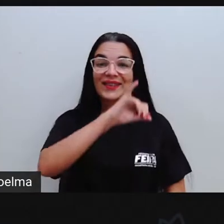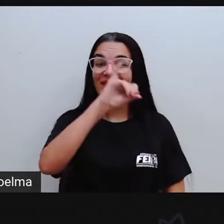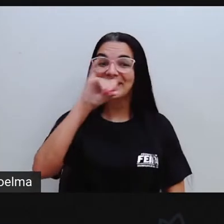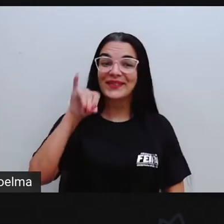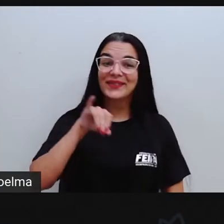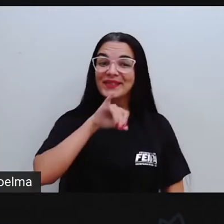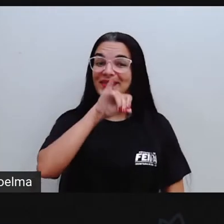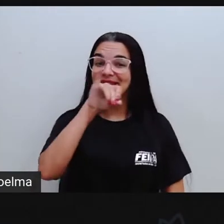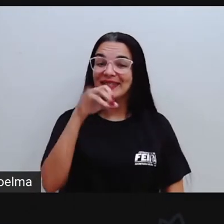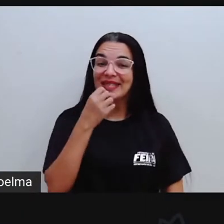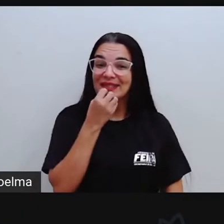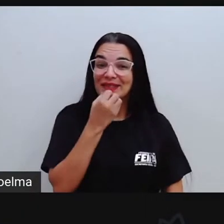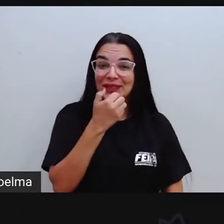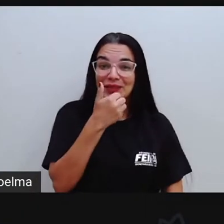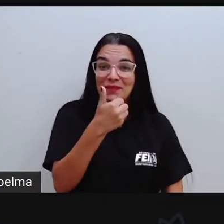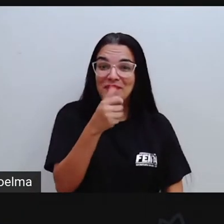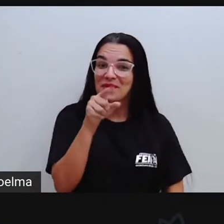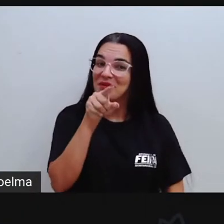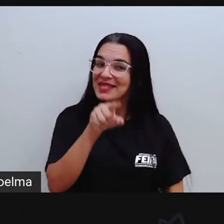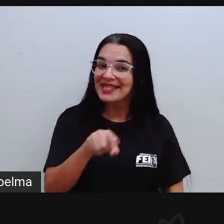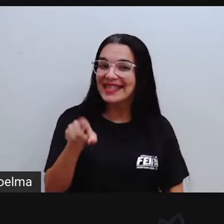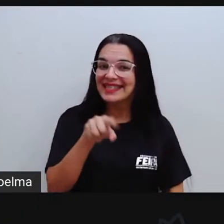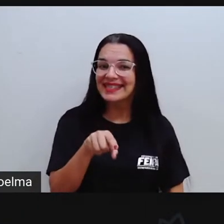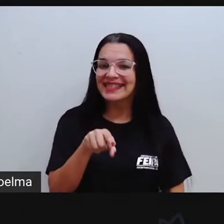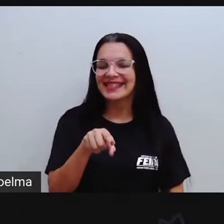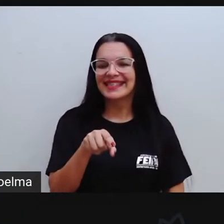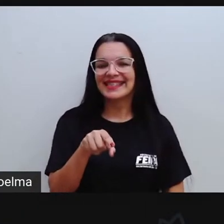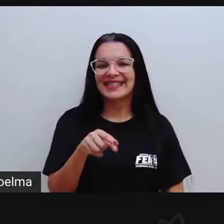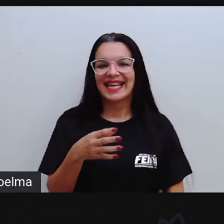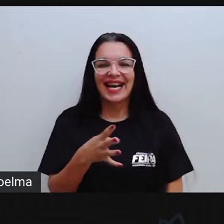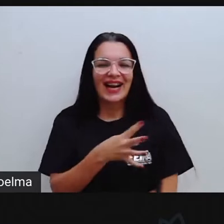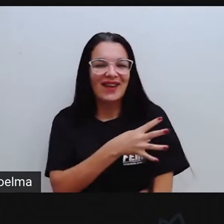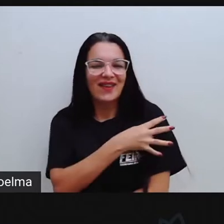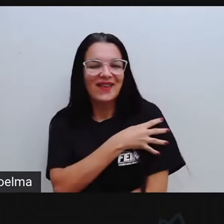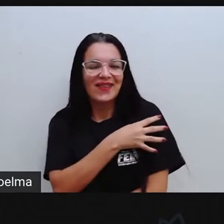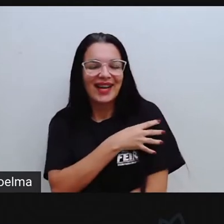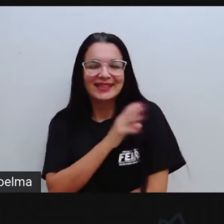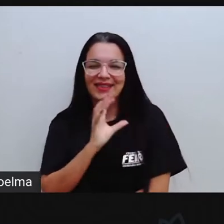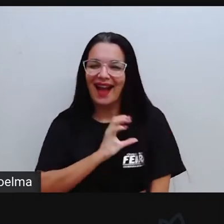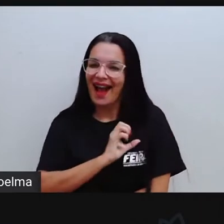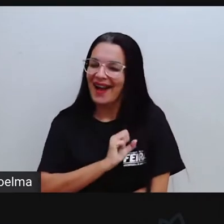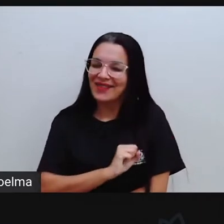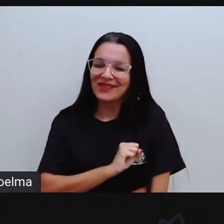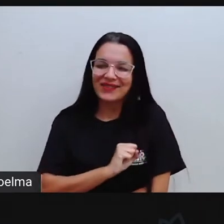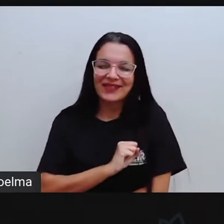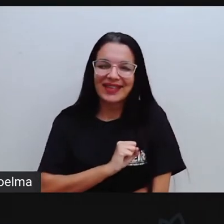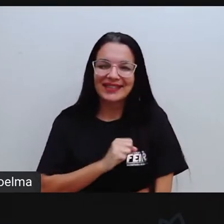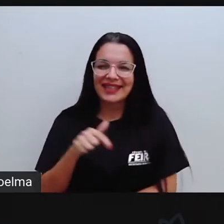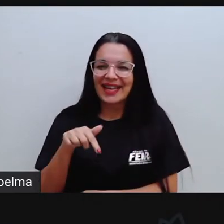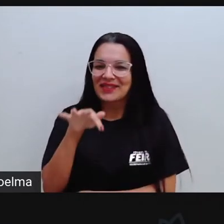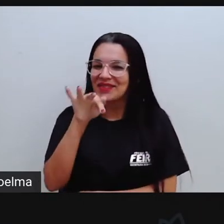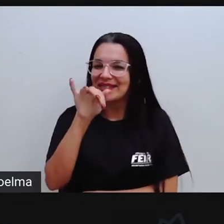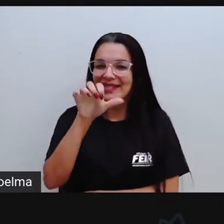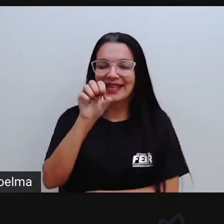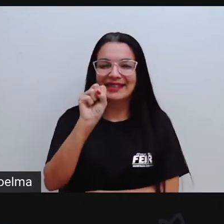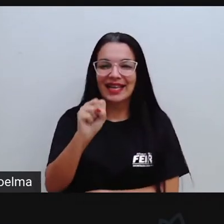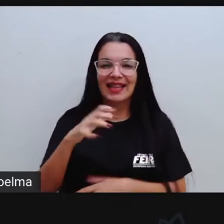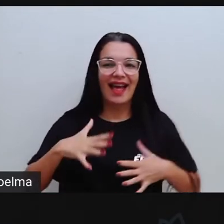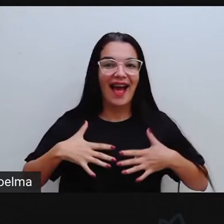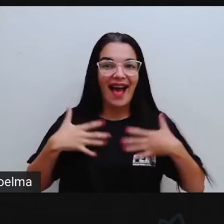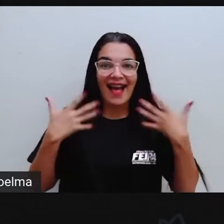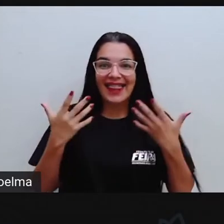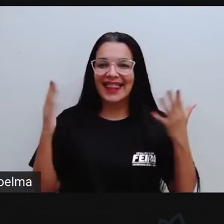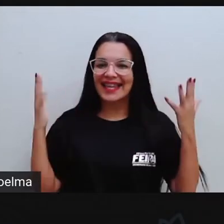Olá, meus amores! E aí, tudo bem com vocês? Nossos queridos e amados quartos anos da cidade Feira de Santana. É com